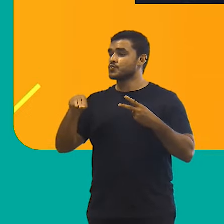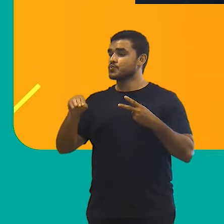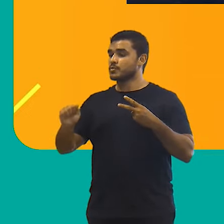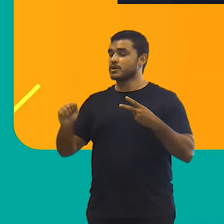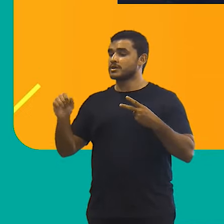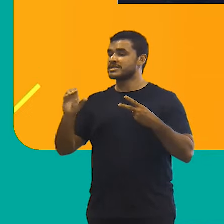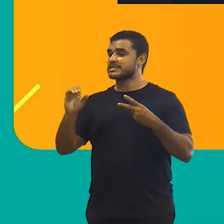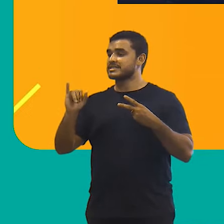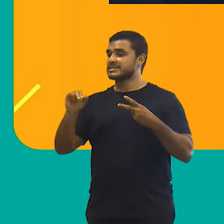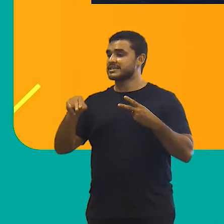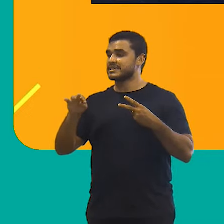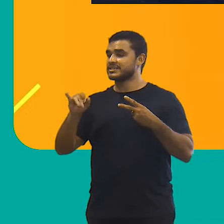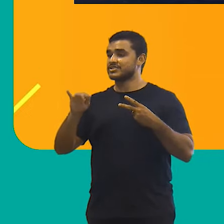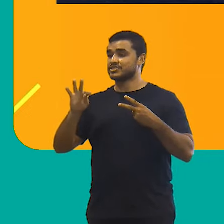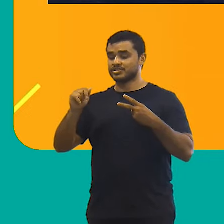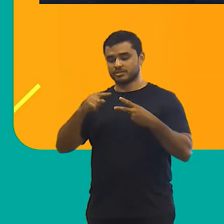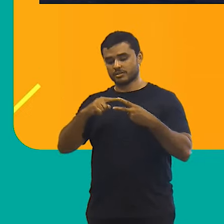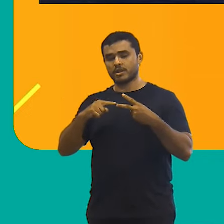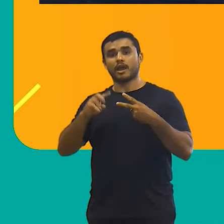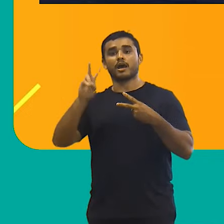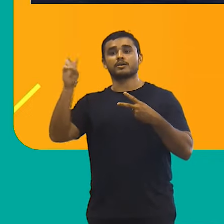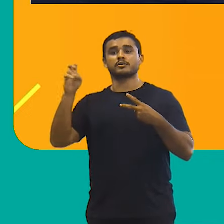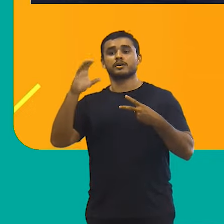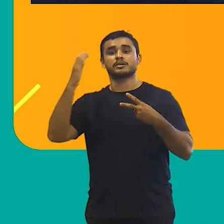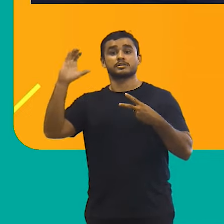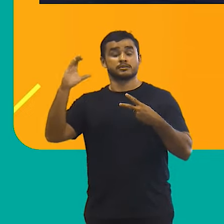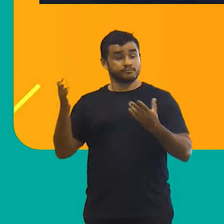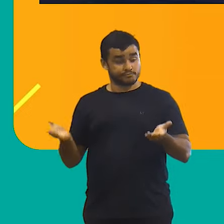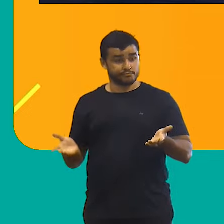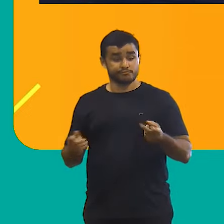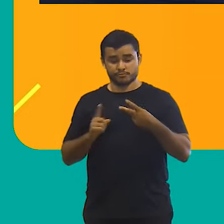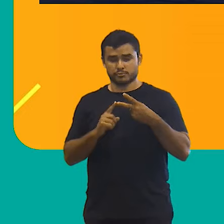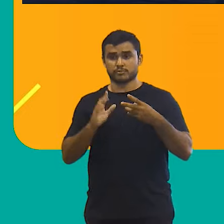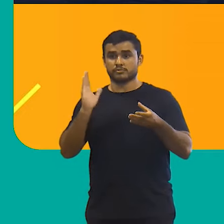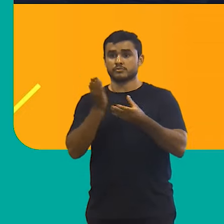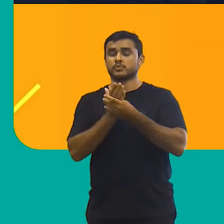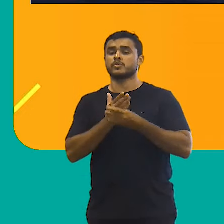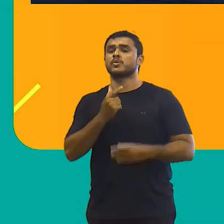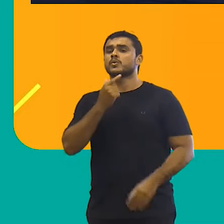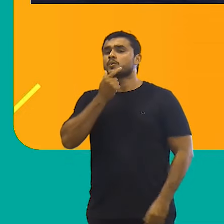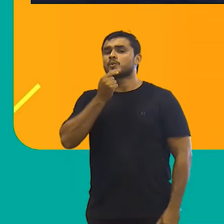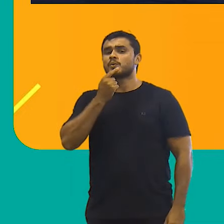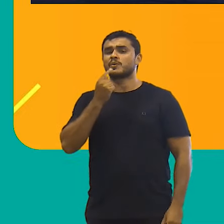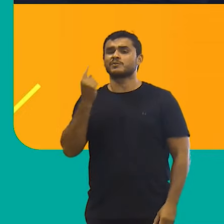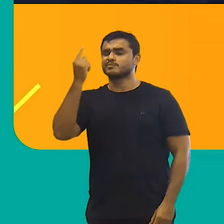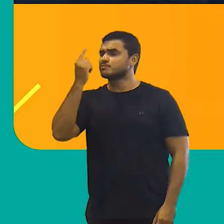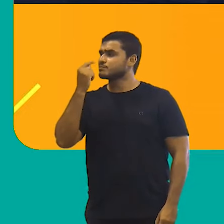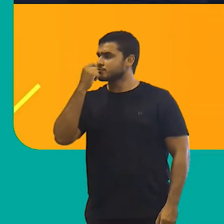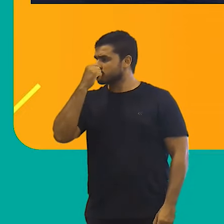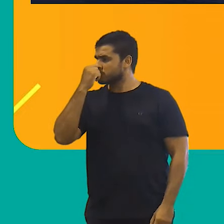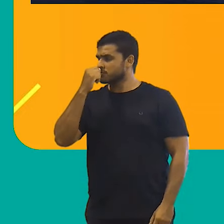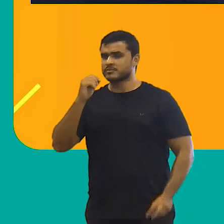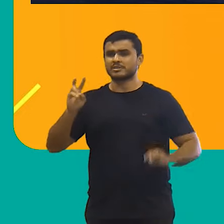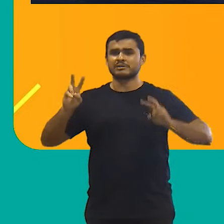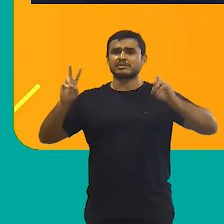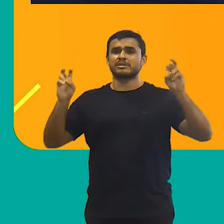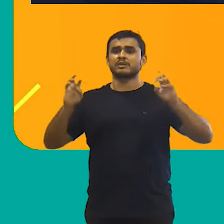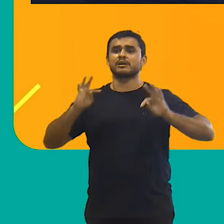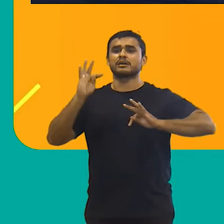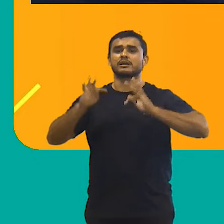de errado, né? As pobres coitadas foram processadas por um cara que fazia